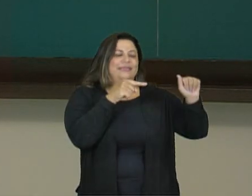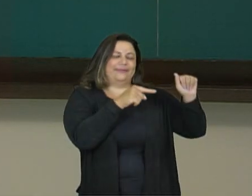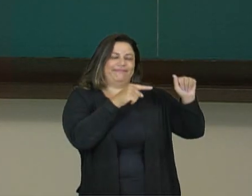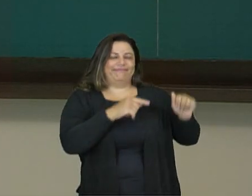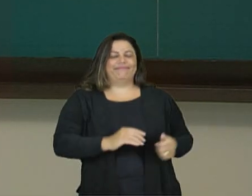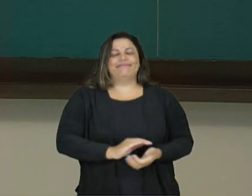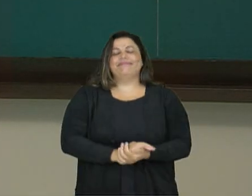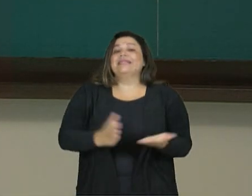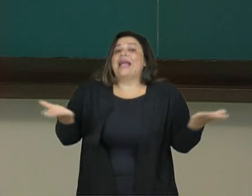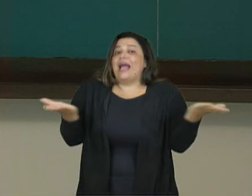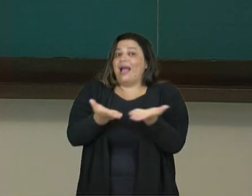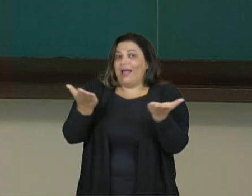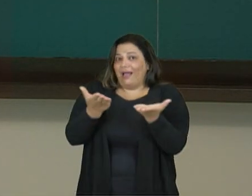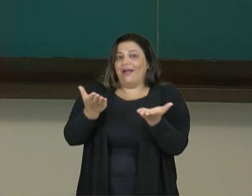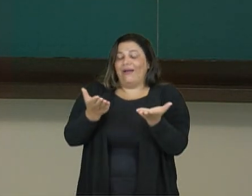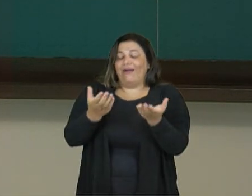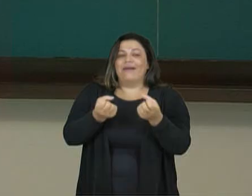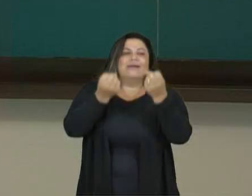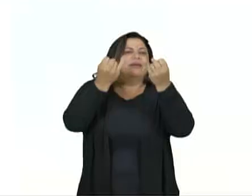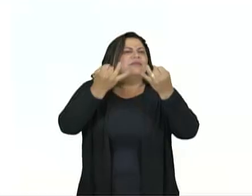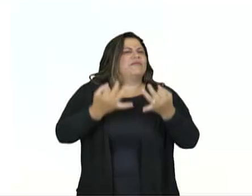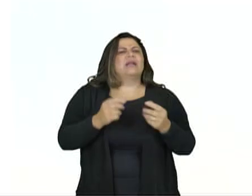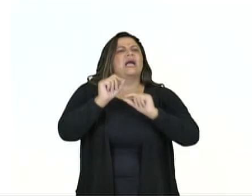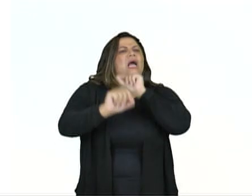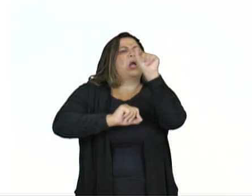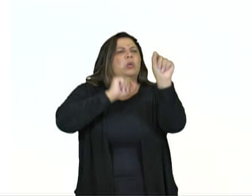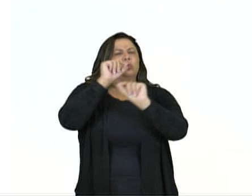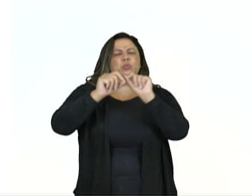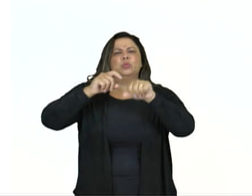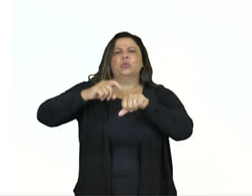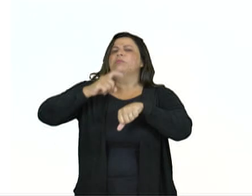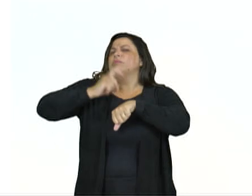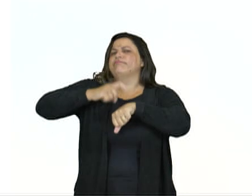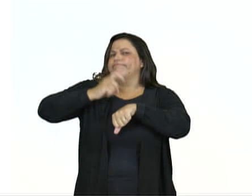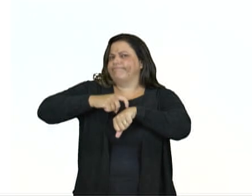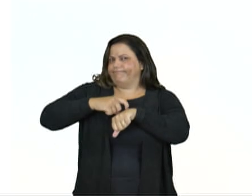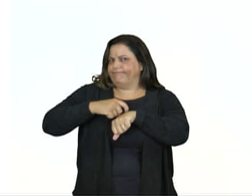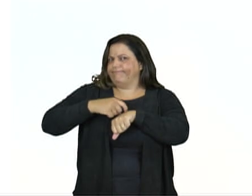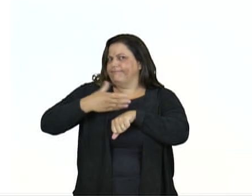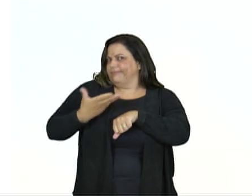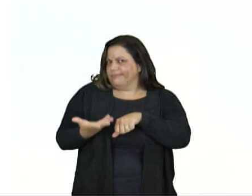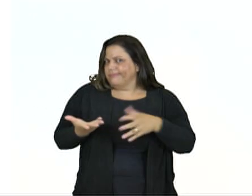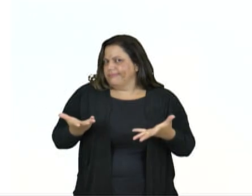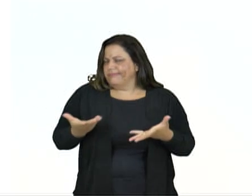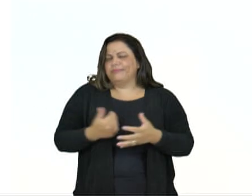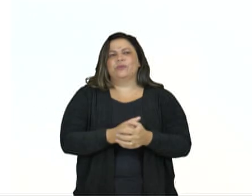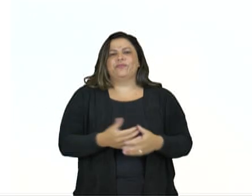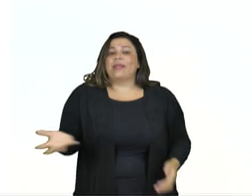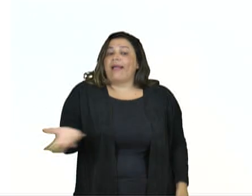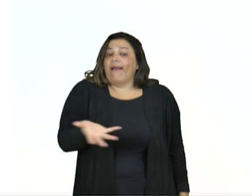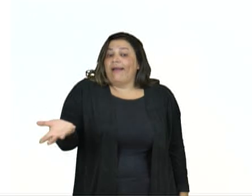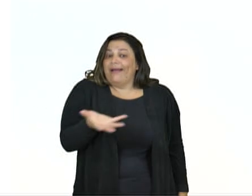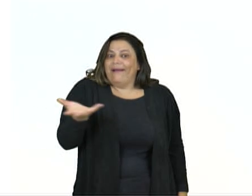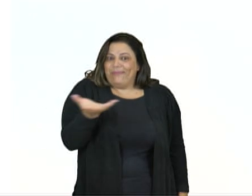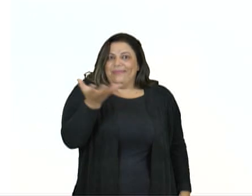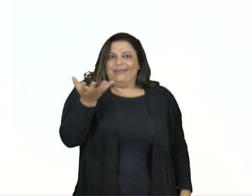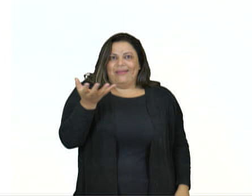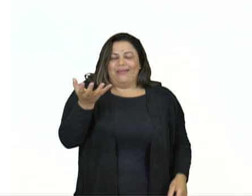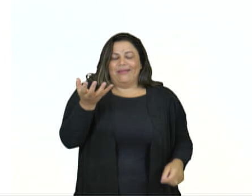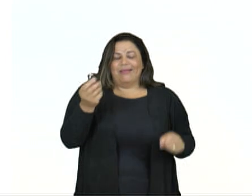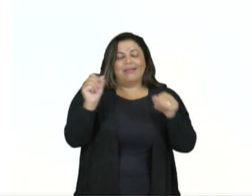Agora nós iremos falar sobre o tempo. É a velocidade em que são executados